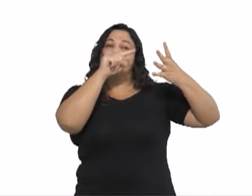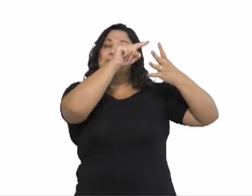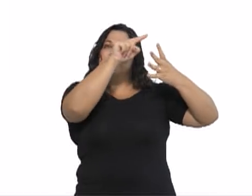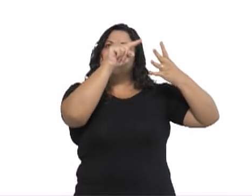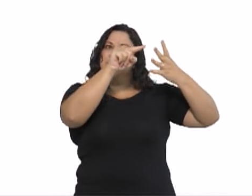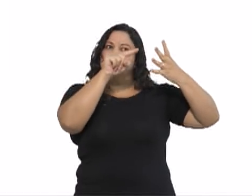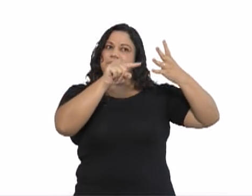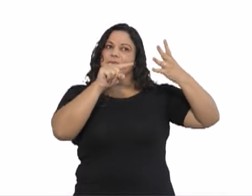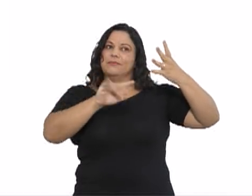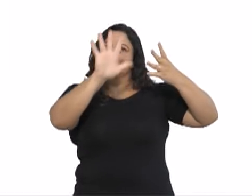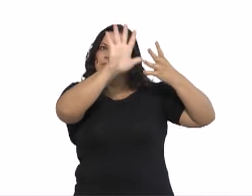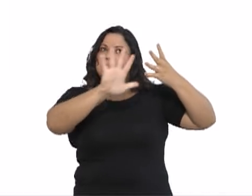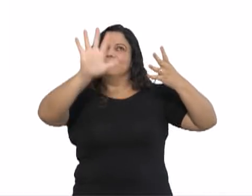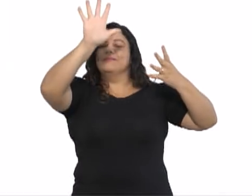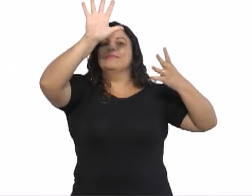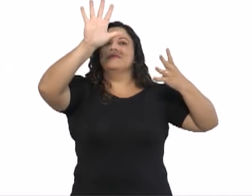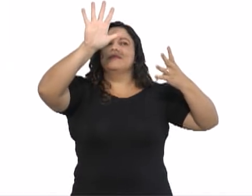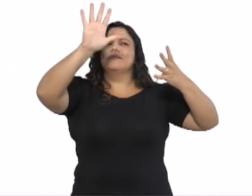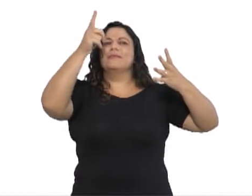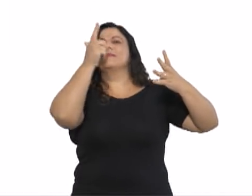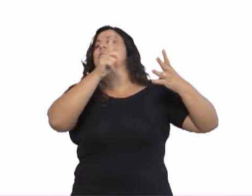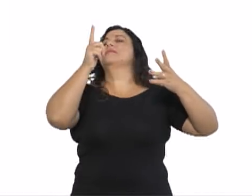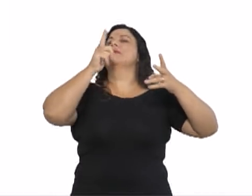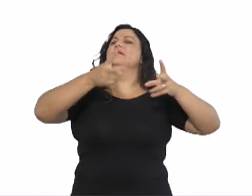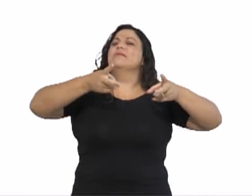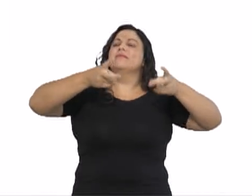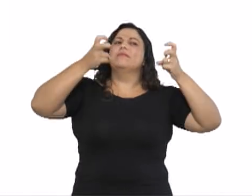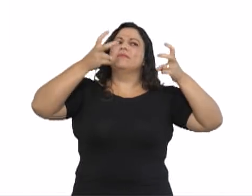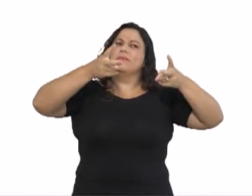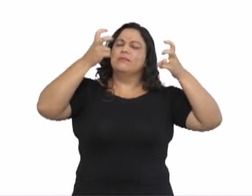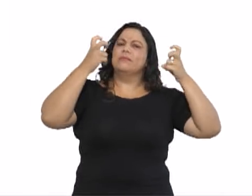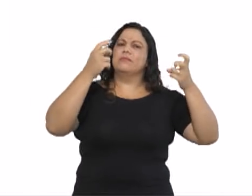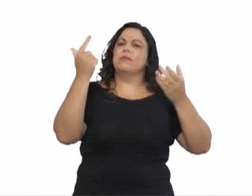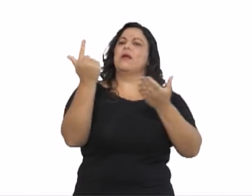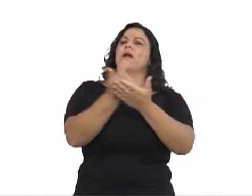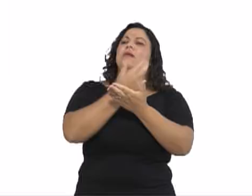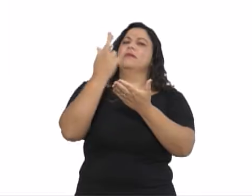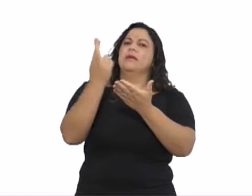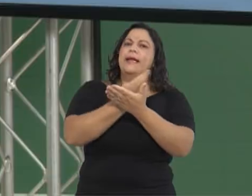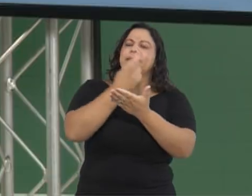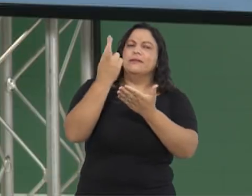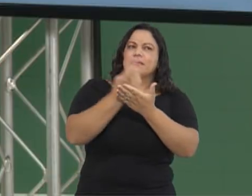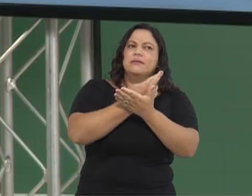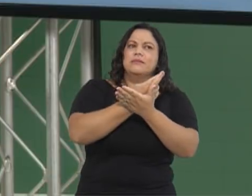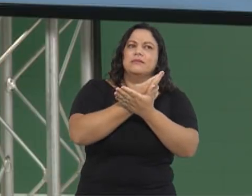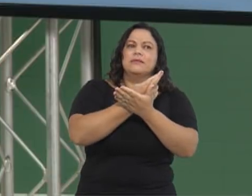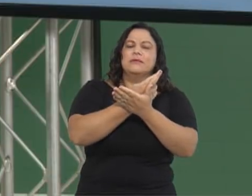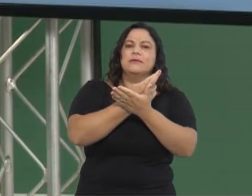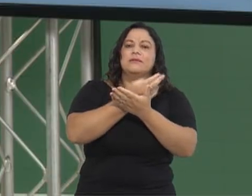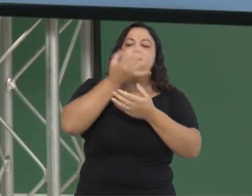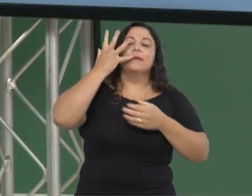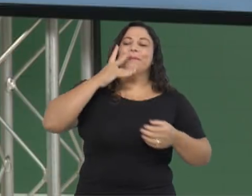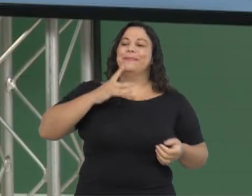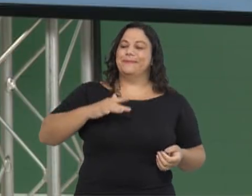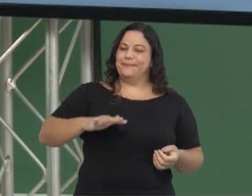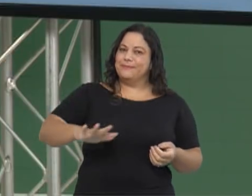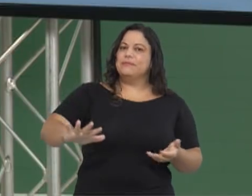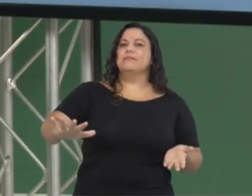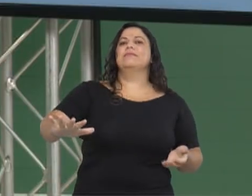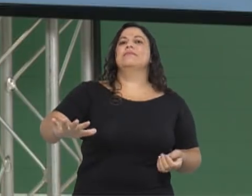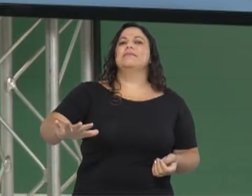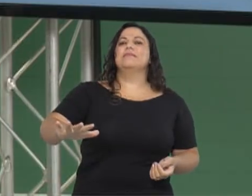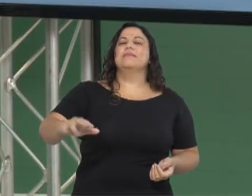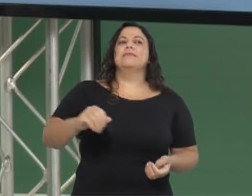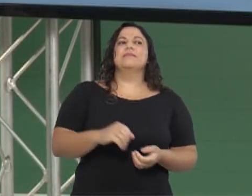consigo observar que eu tenho aqui revistas que são para o público jovem ou